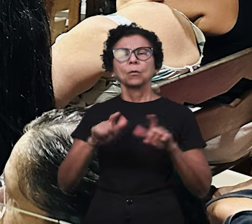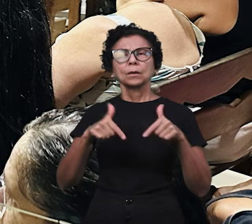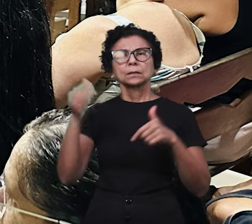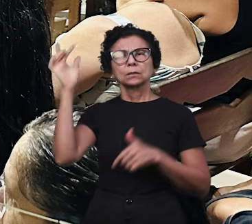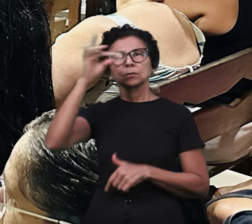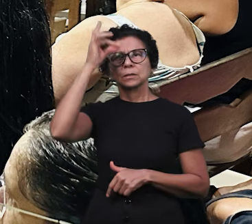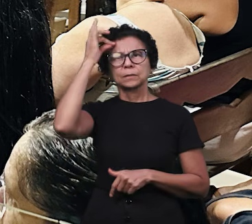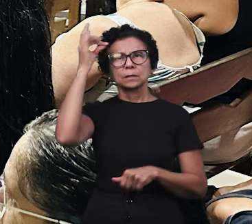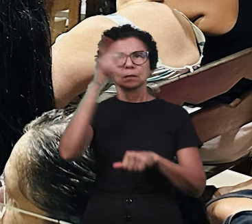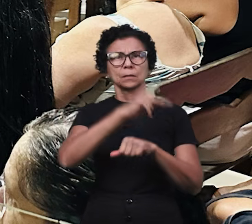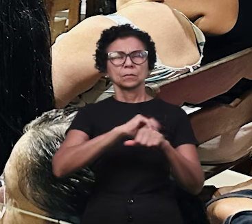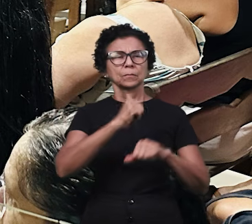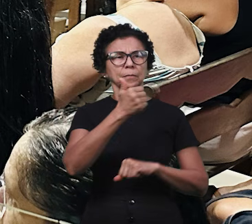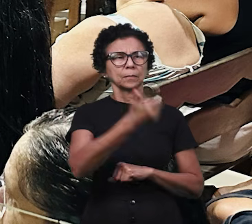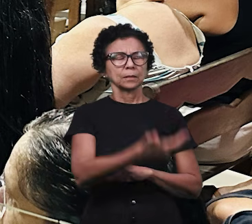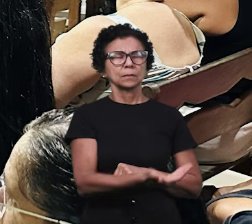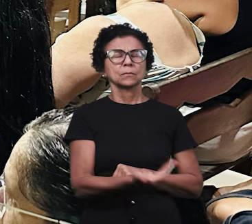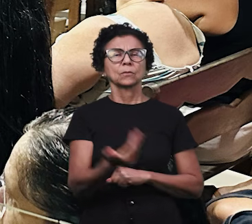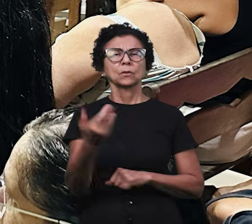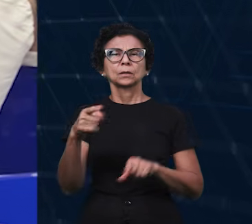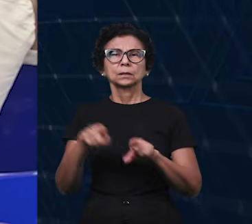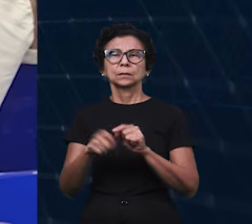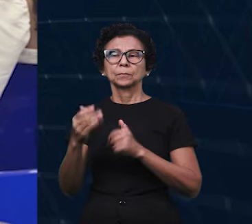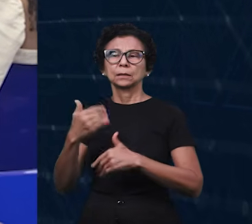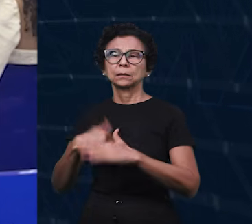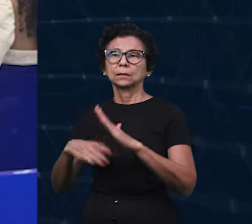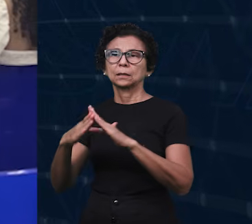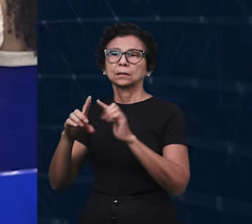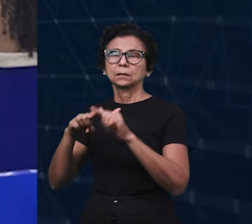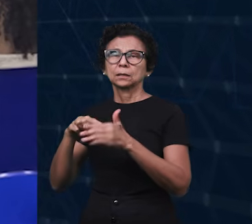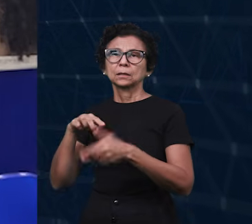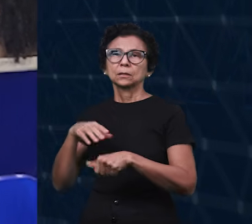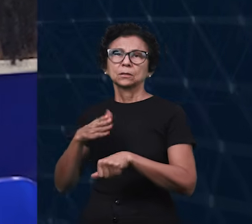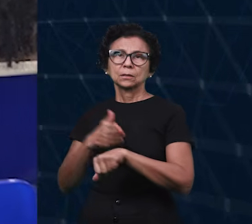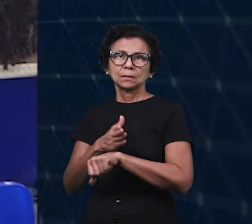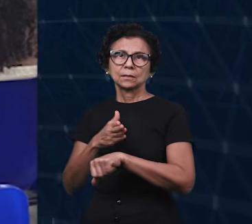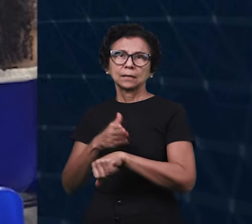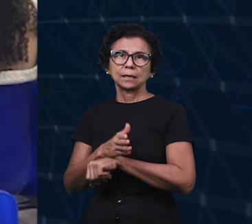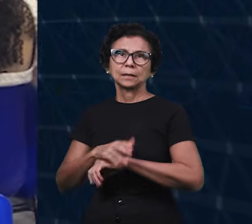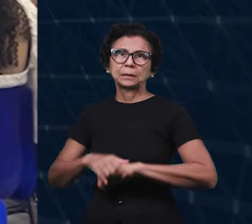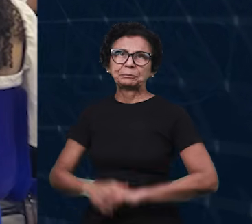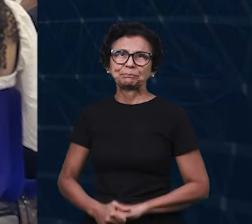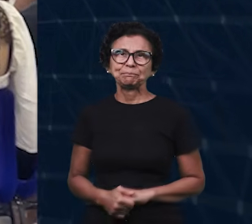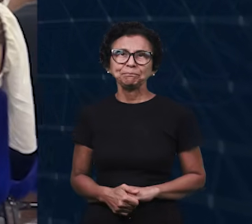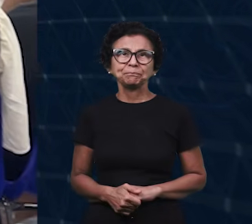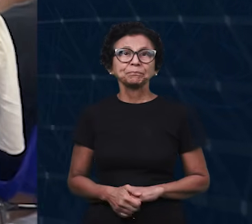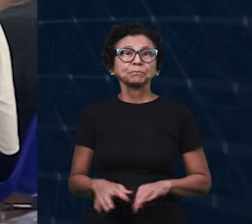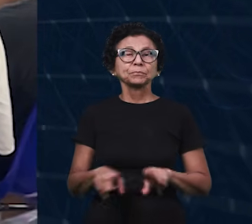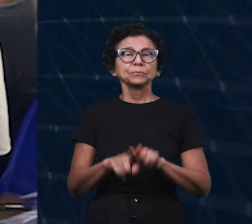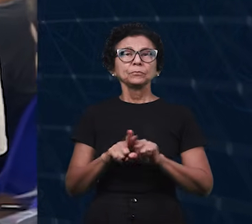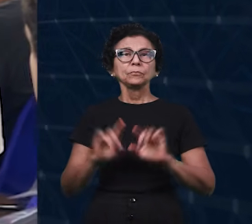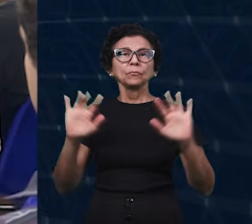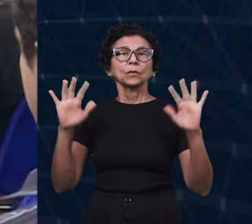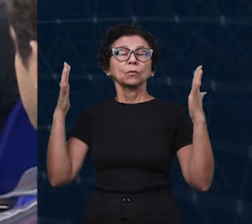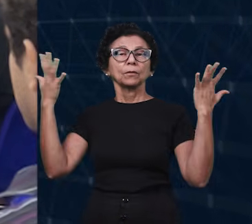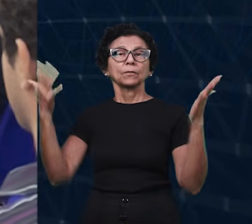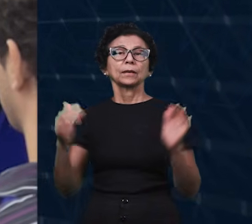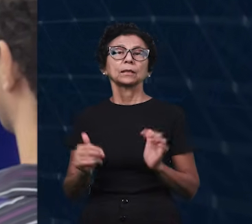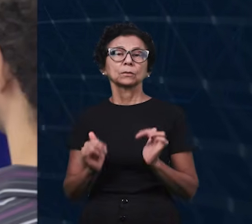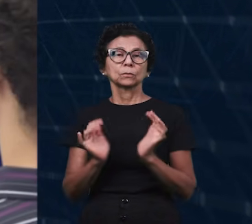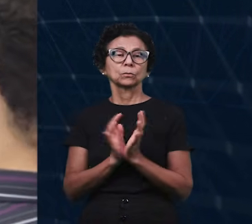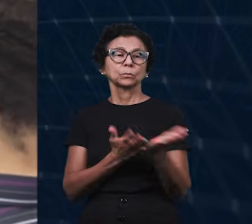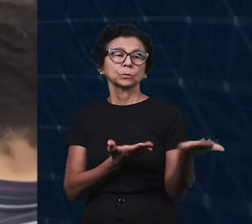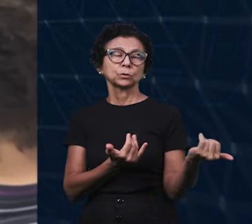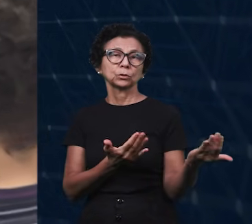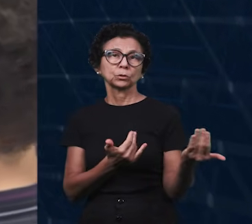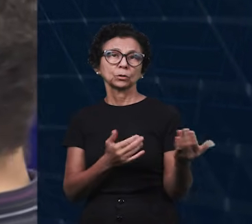do exterior e também no meio da igreja local. O Manaim de Carapina, localizado na Serra, no Espírito Santo, recebeu um evento